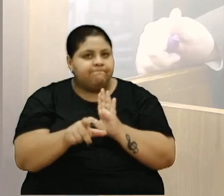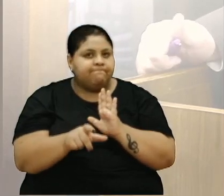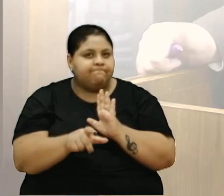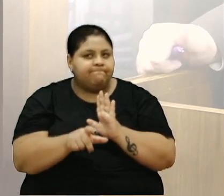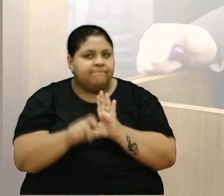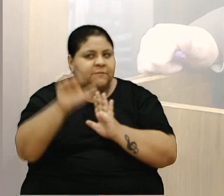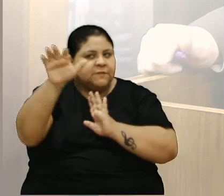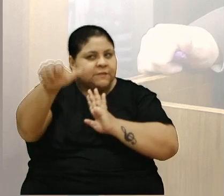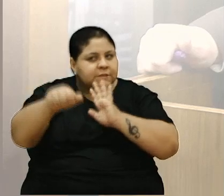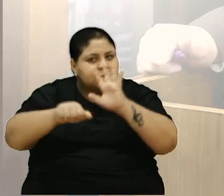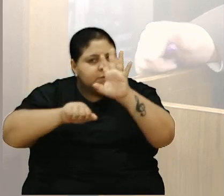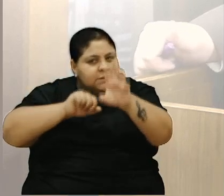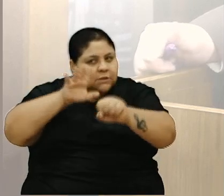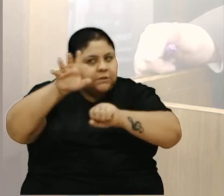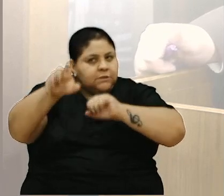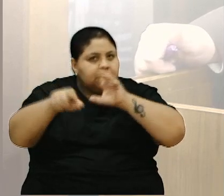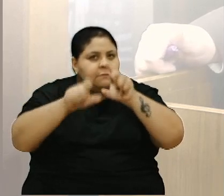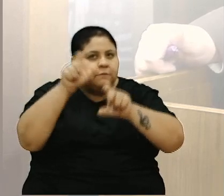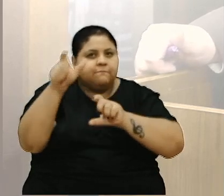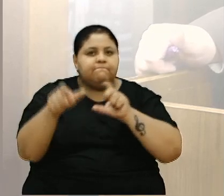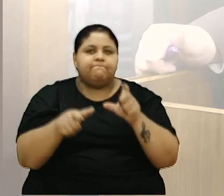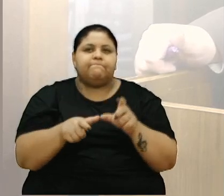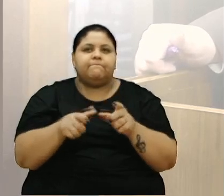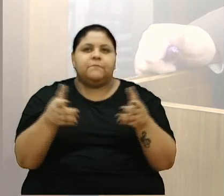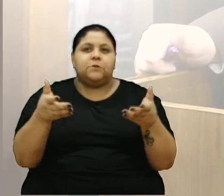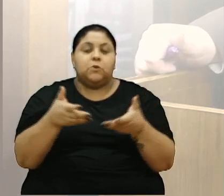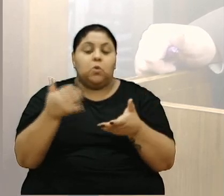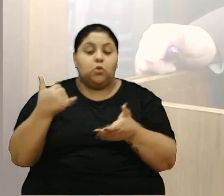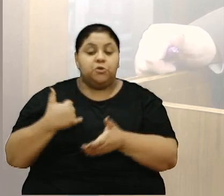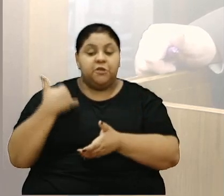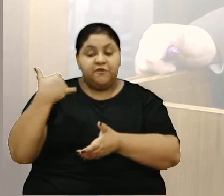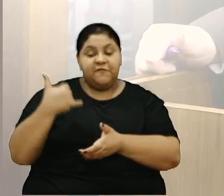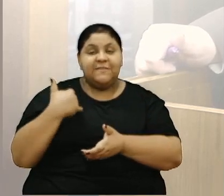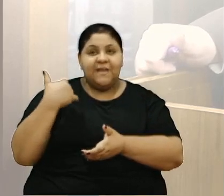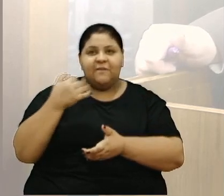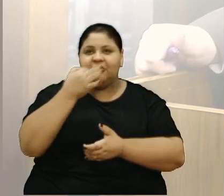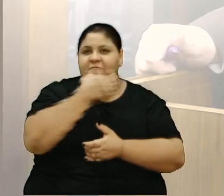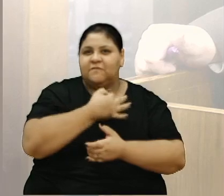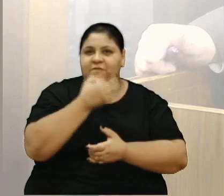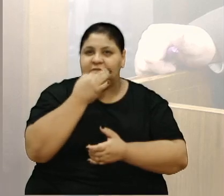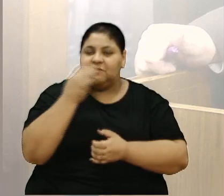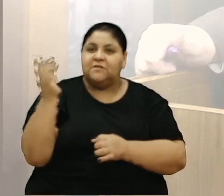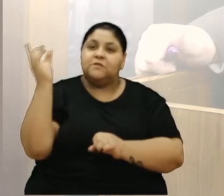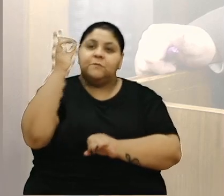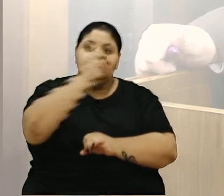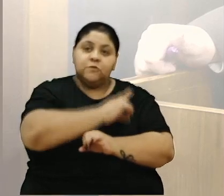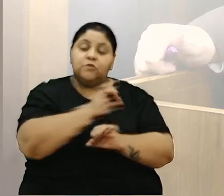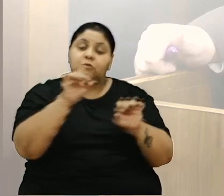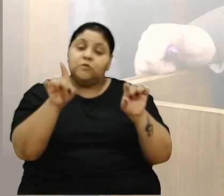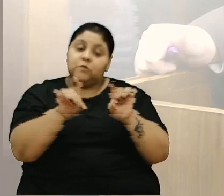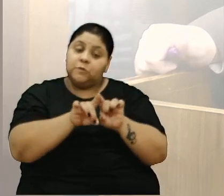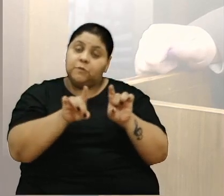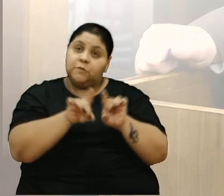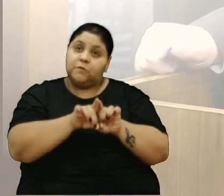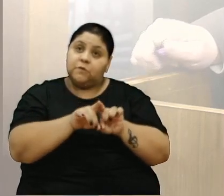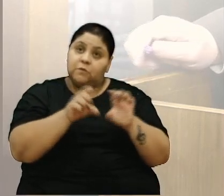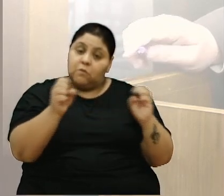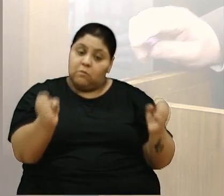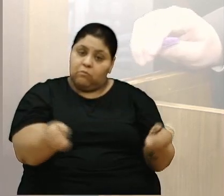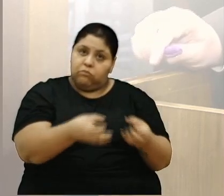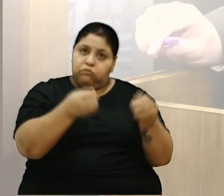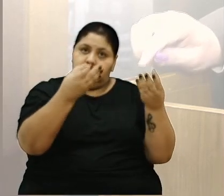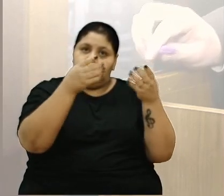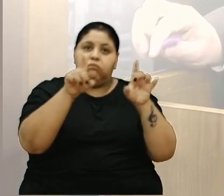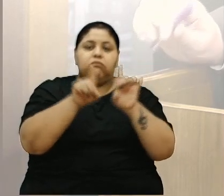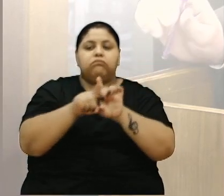um imã. E hoje, no aniversário de Caxias do Sul, é um dia também, além de comemoração,